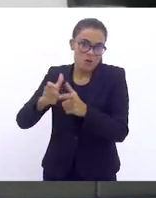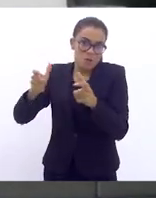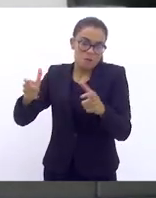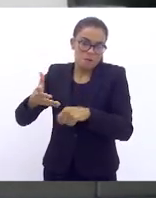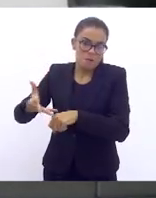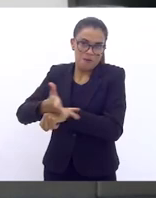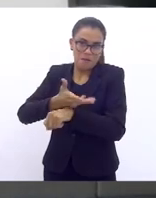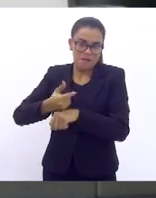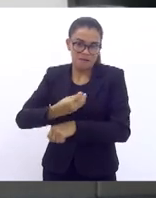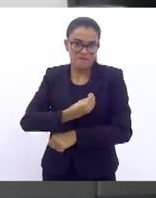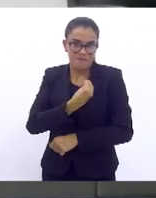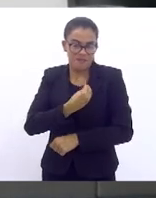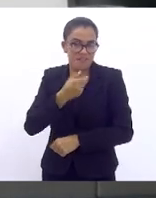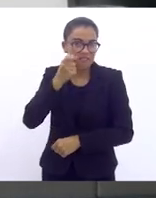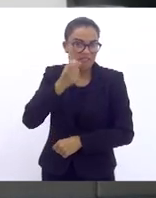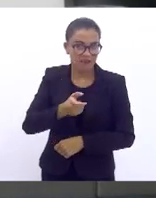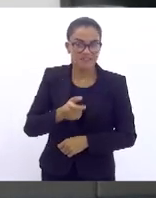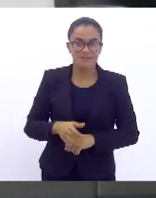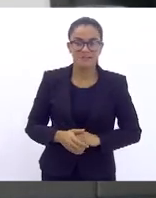interessante